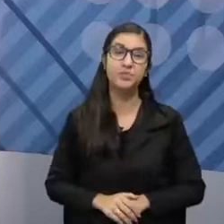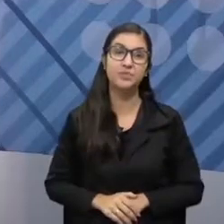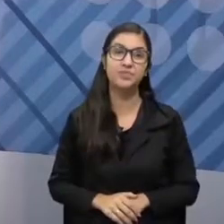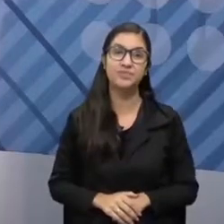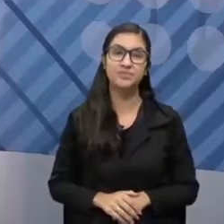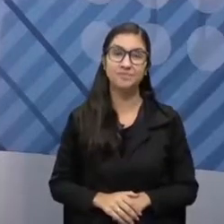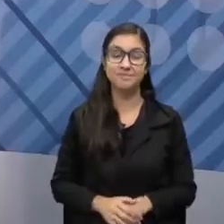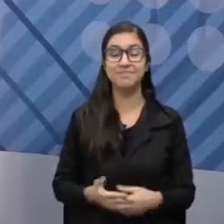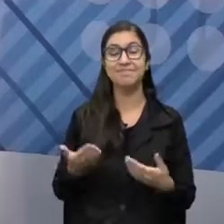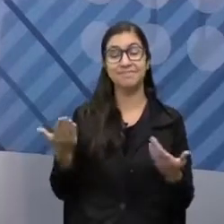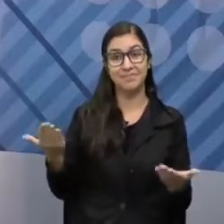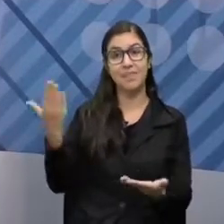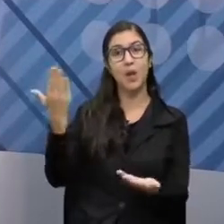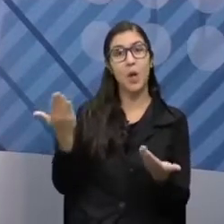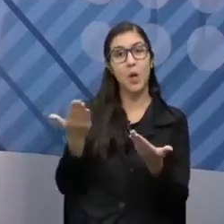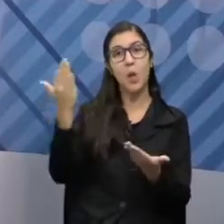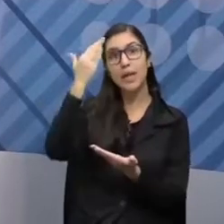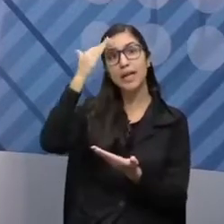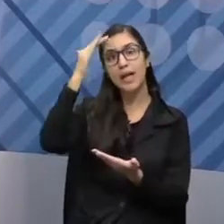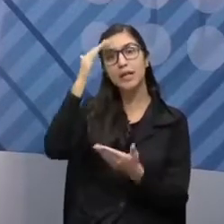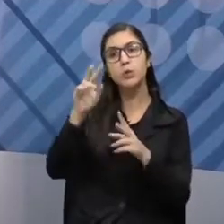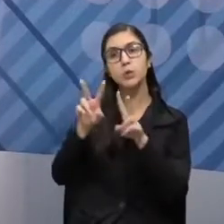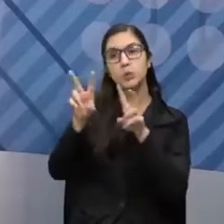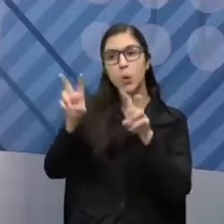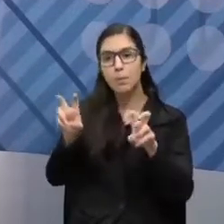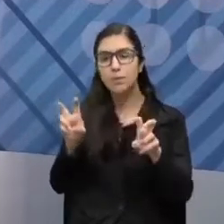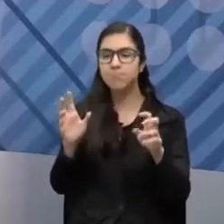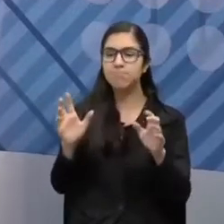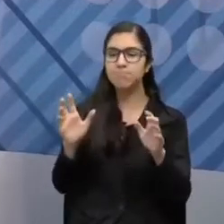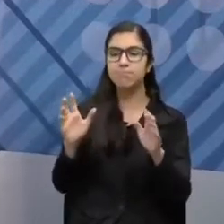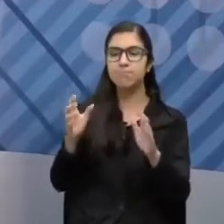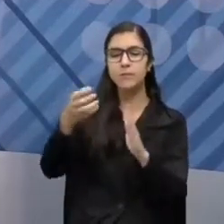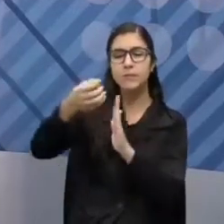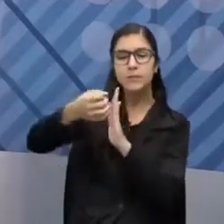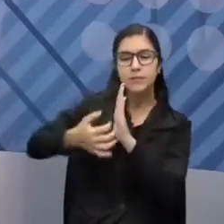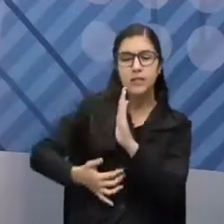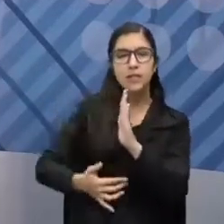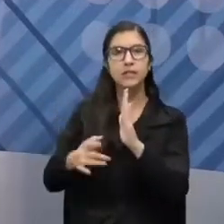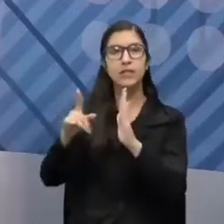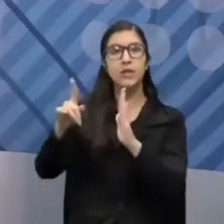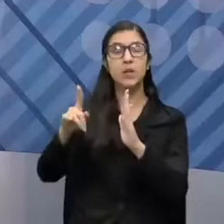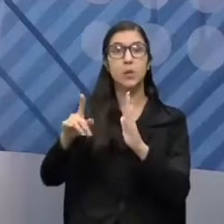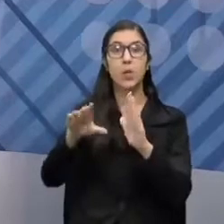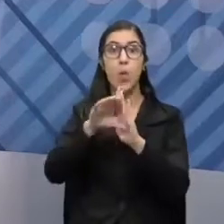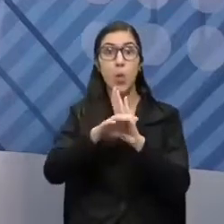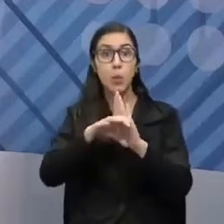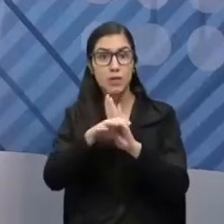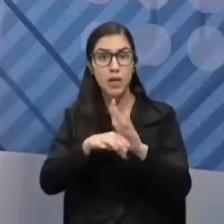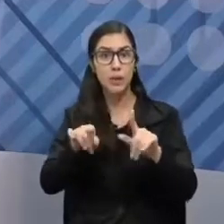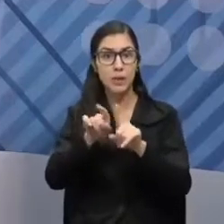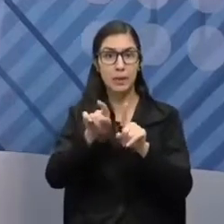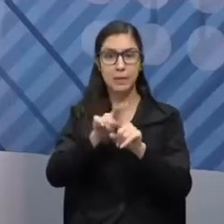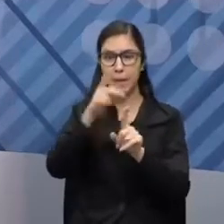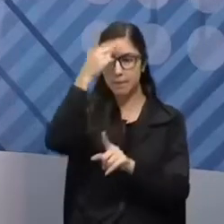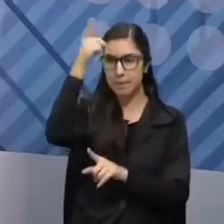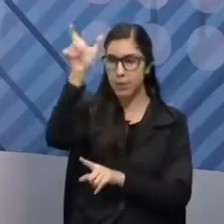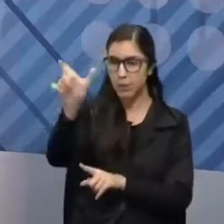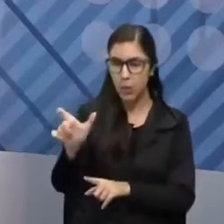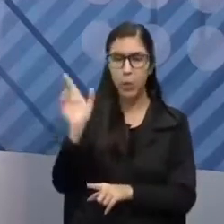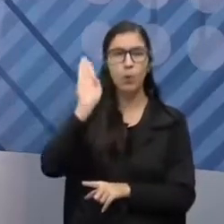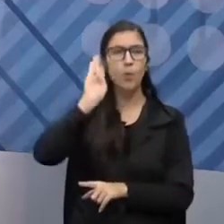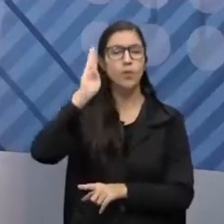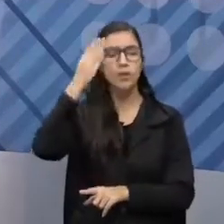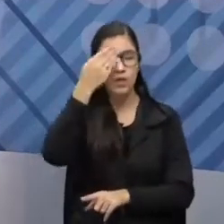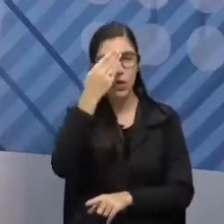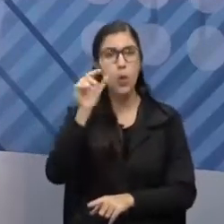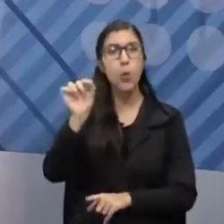Então, vamos entender um pouquinho sobre essa classificação, vamos entender essa conceituação da pessoa com surdo-cegueira, do